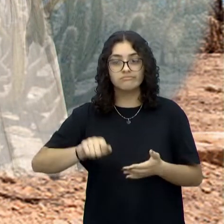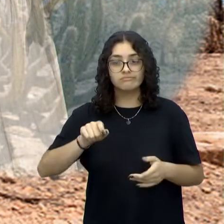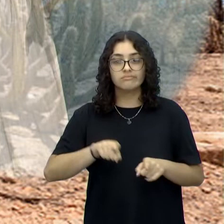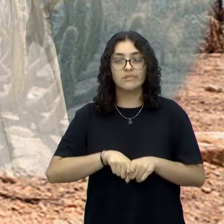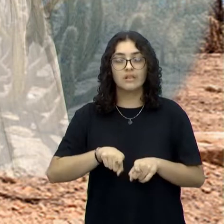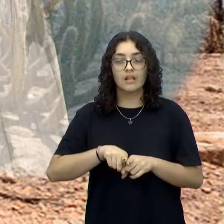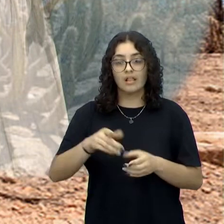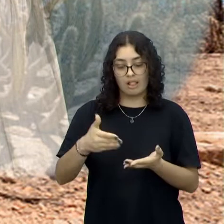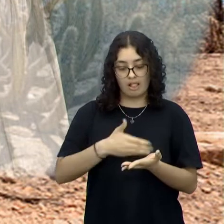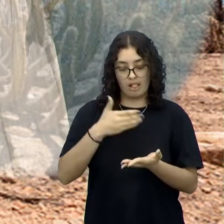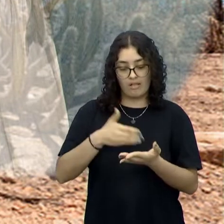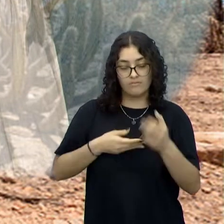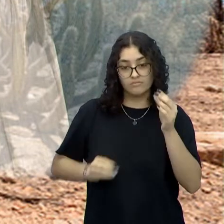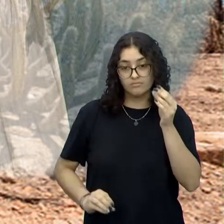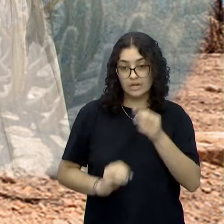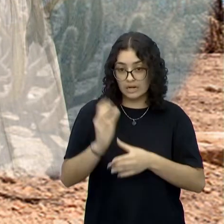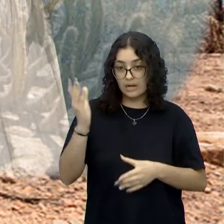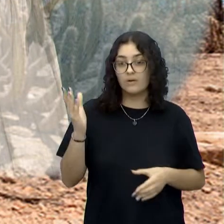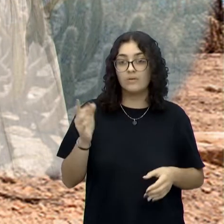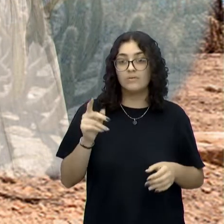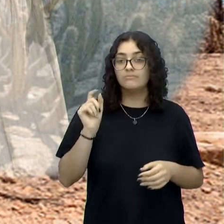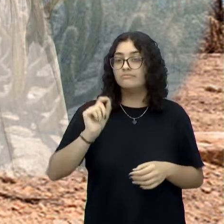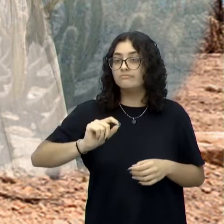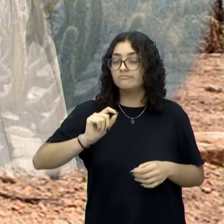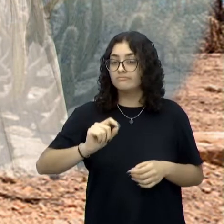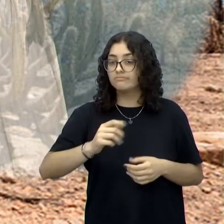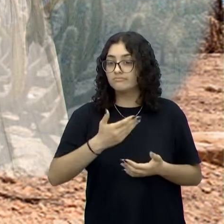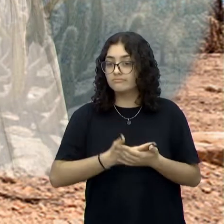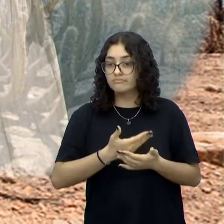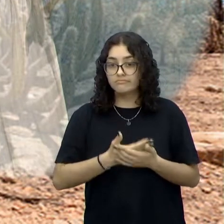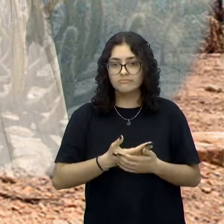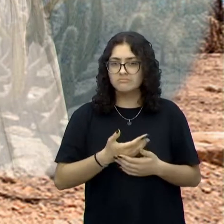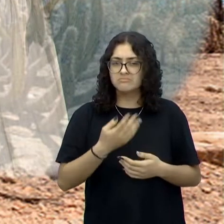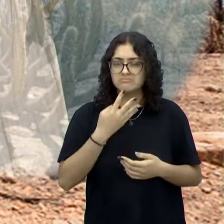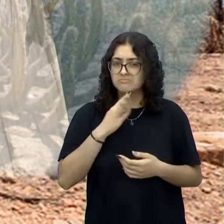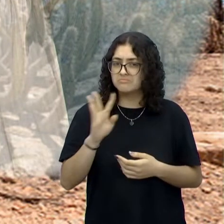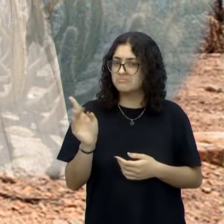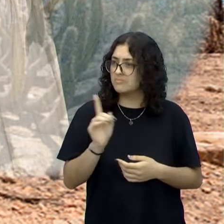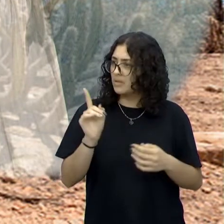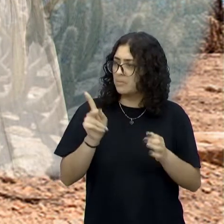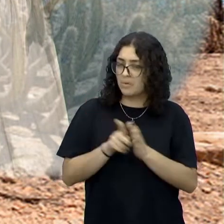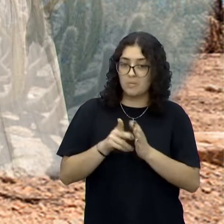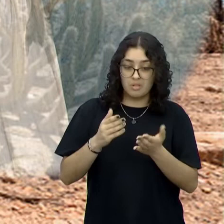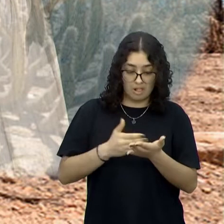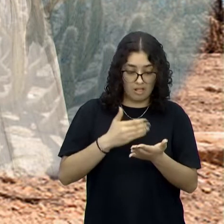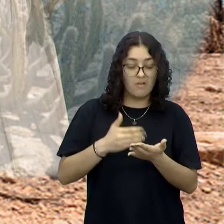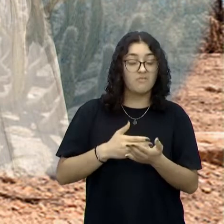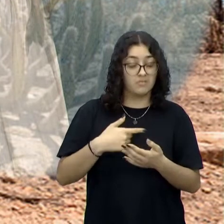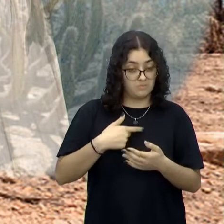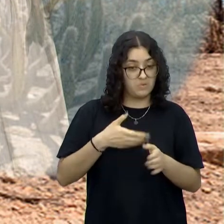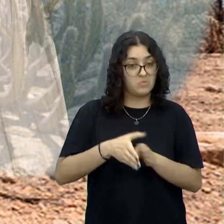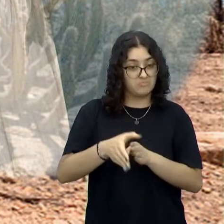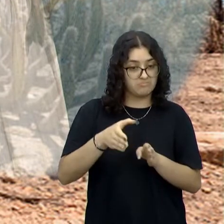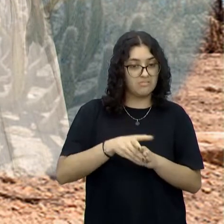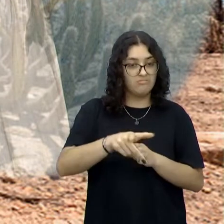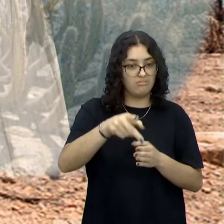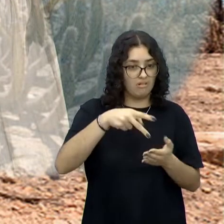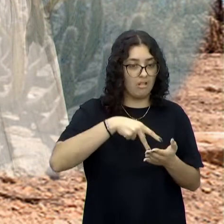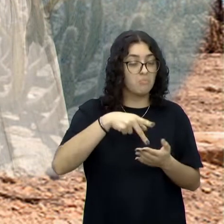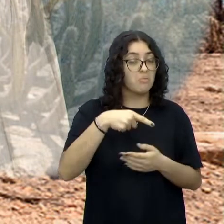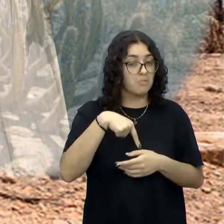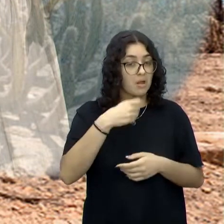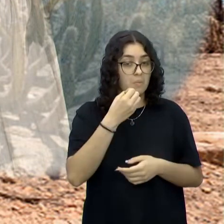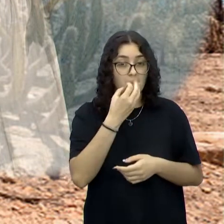escreve também um livro, né? Então, para quem aí, os estudantes que ainda não tiveram contato com essa obra, super indico. Mas eu falo